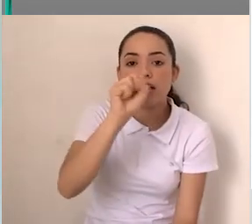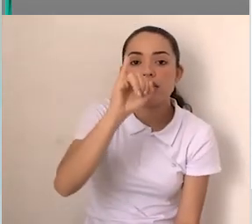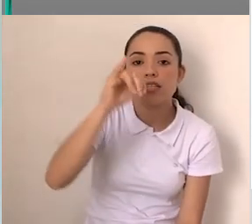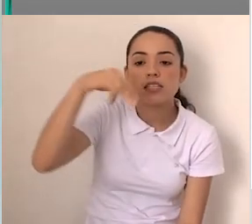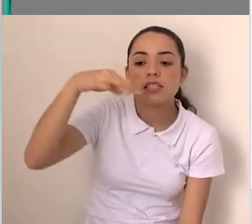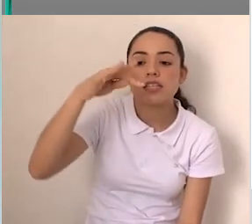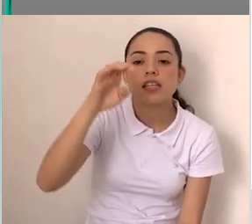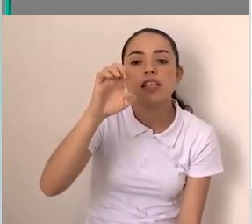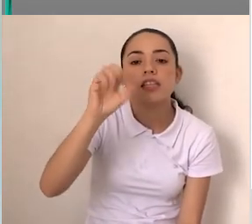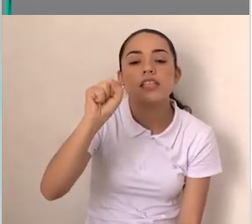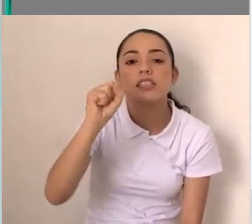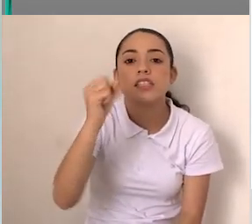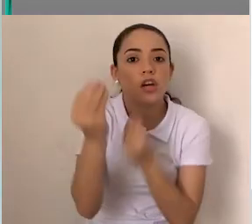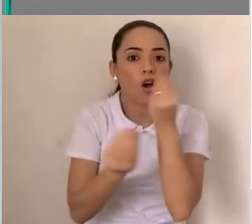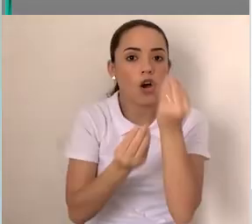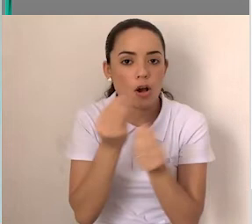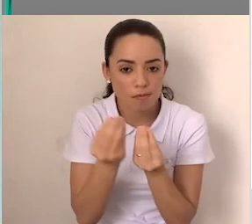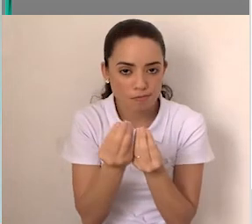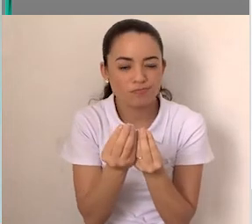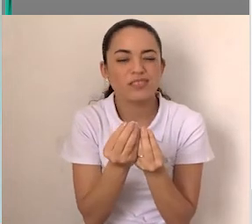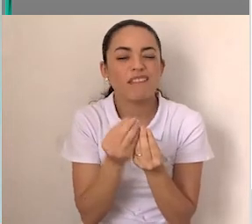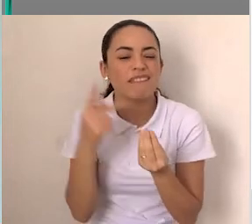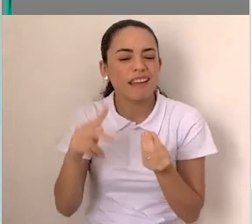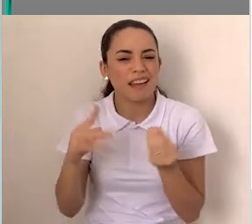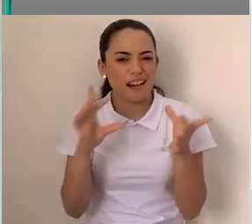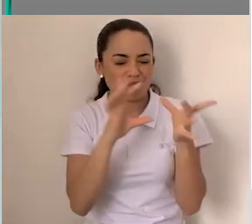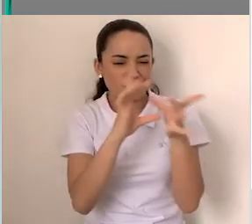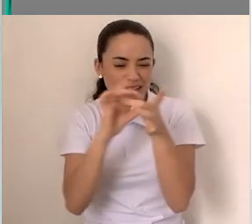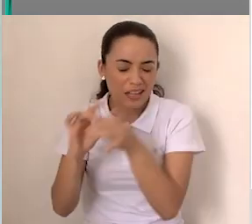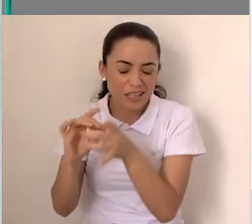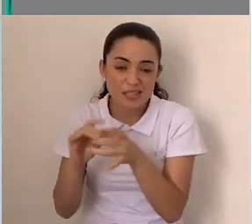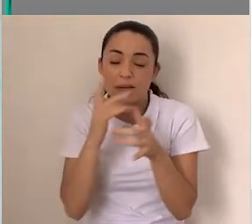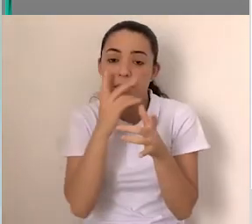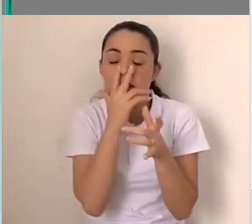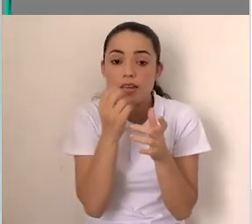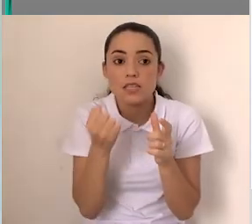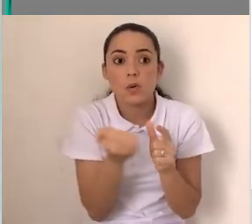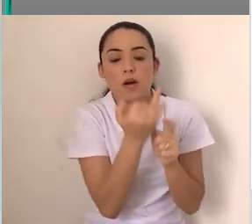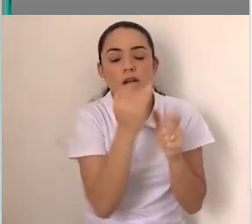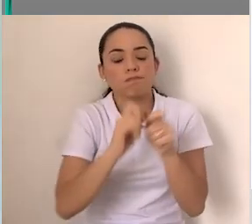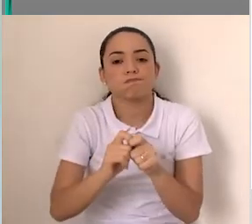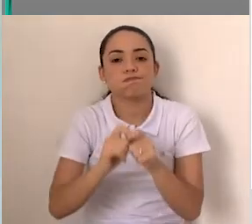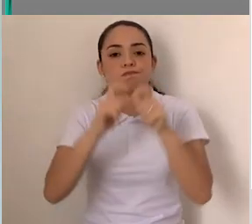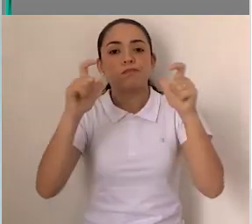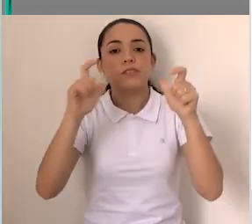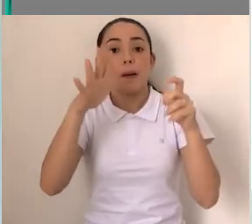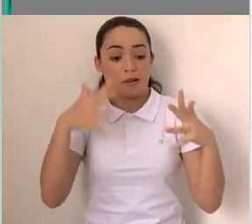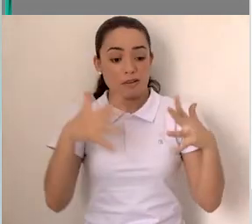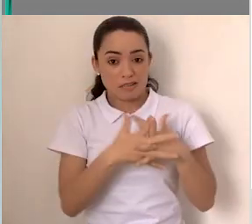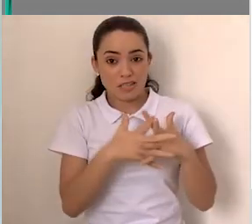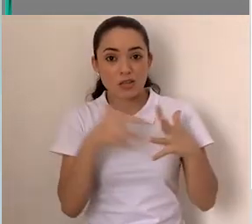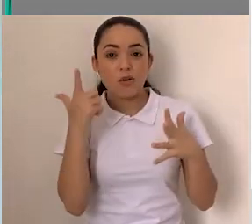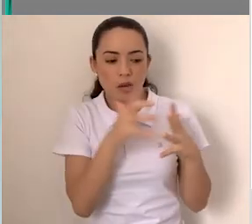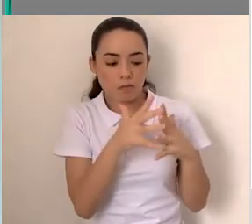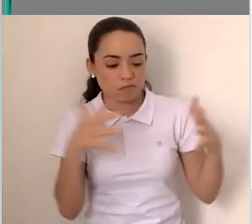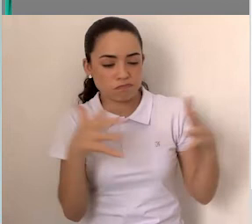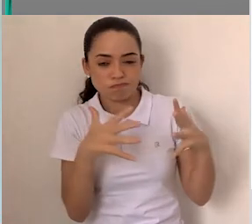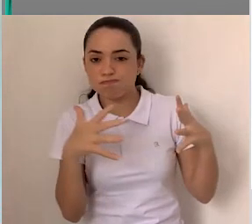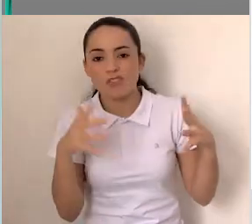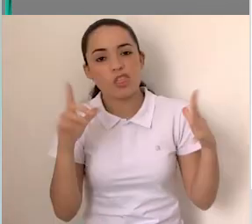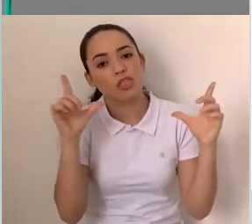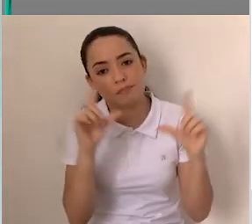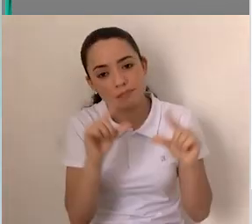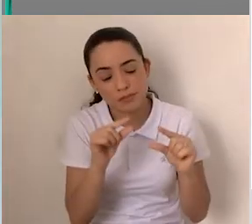celular. Durante o envelhecimento, aumenta-se o número de ligações, contudo, reduz-se a mobilidade no tecido